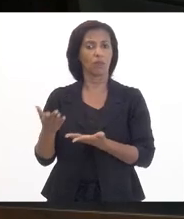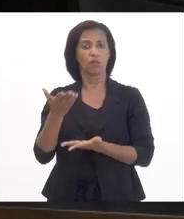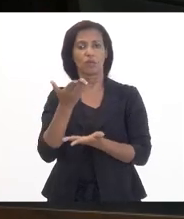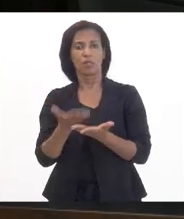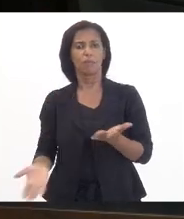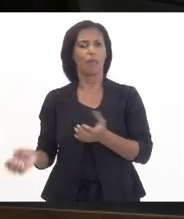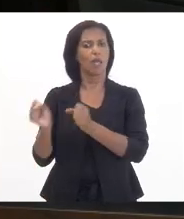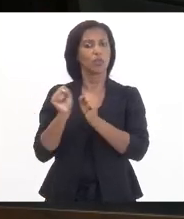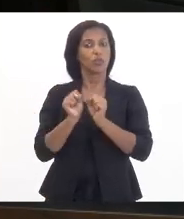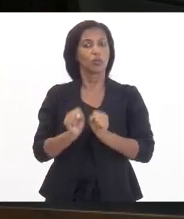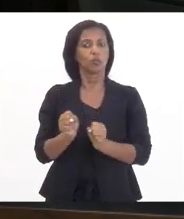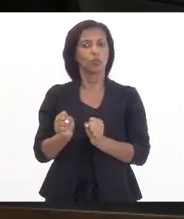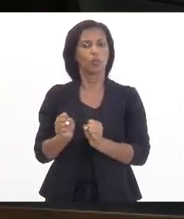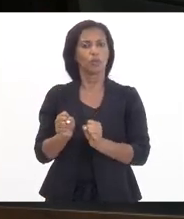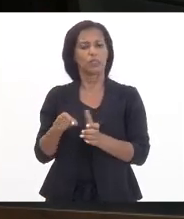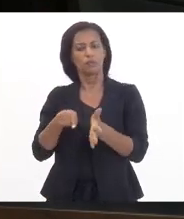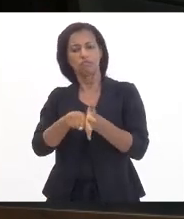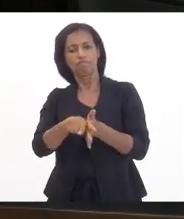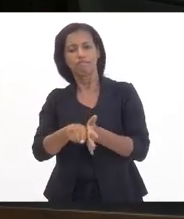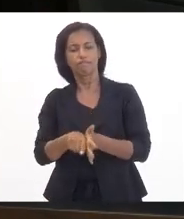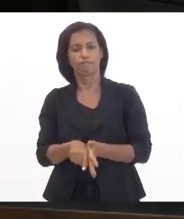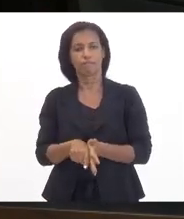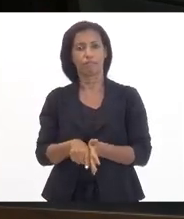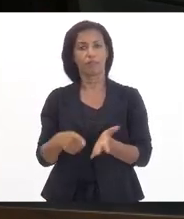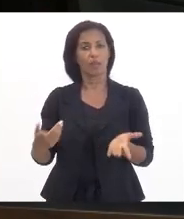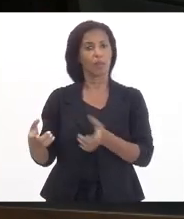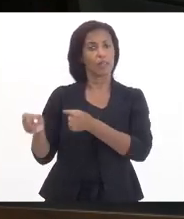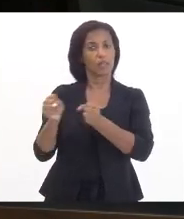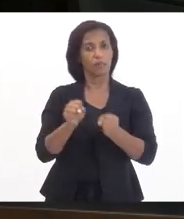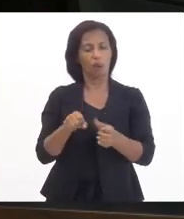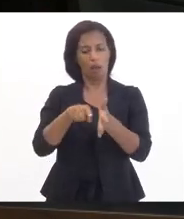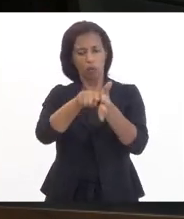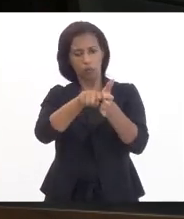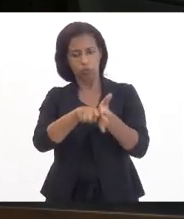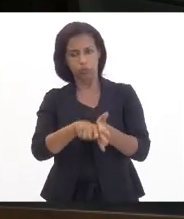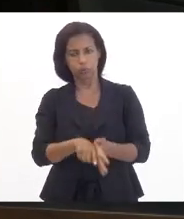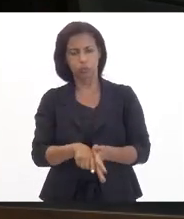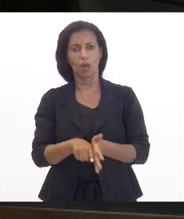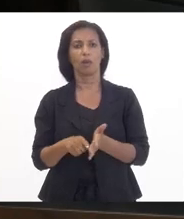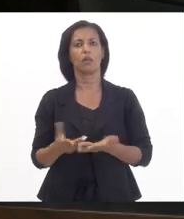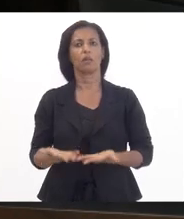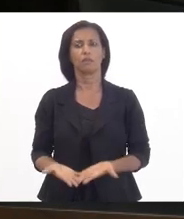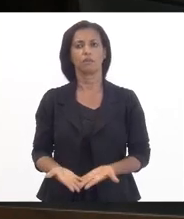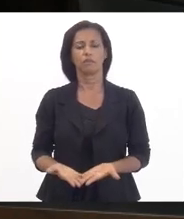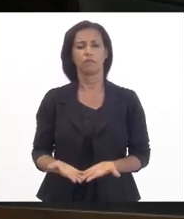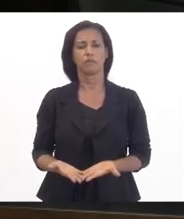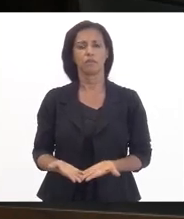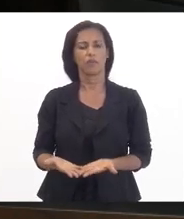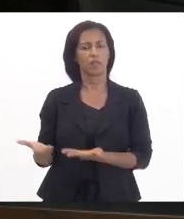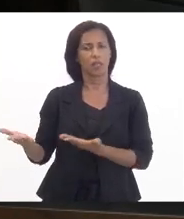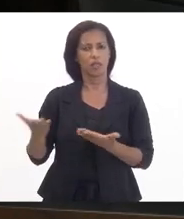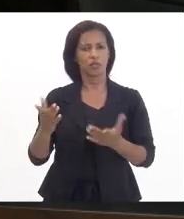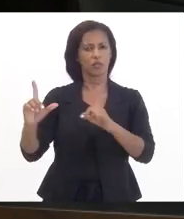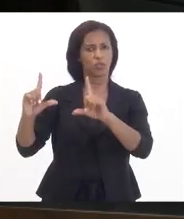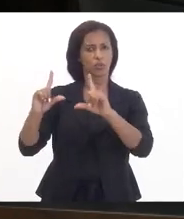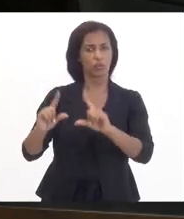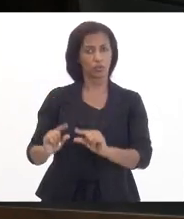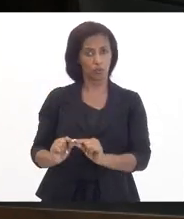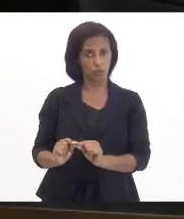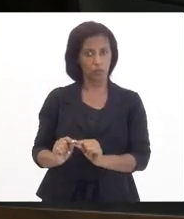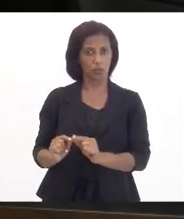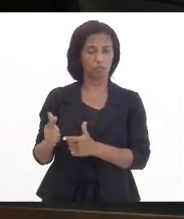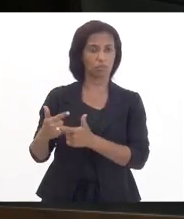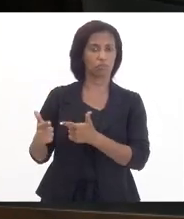perde o poder de investigação. Então, esse poder de investigação, que a gente vai diminuir a